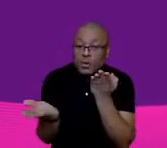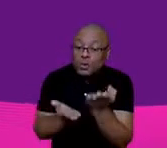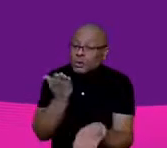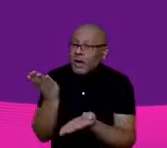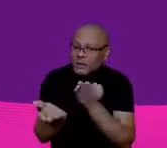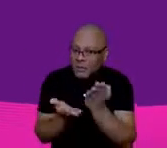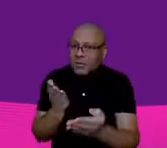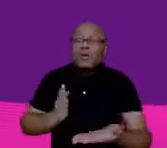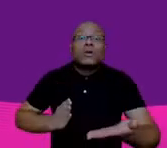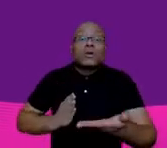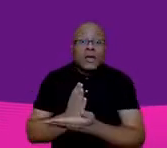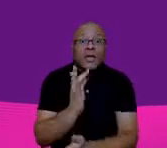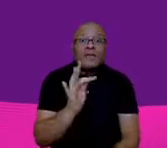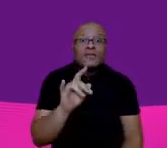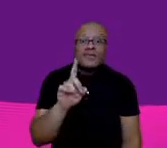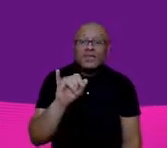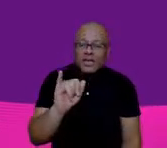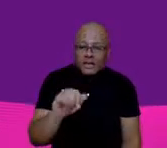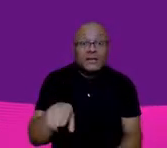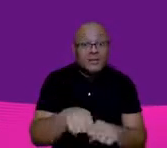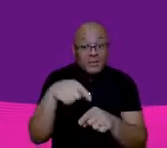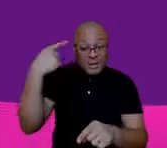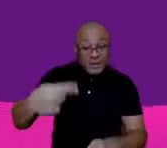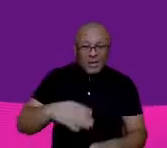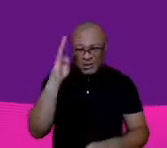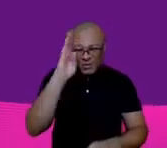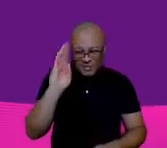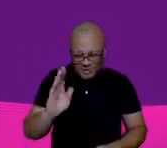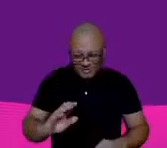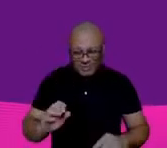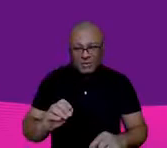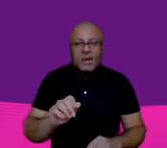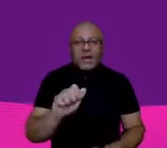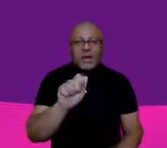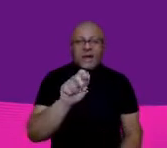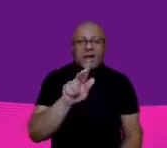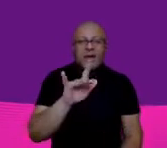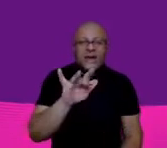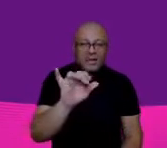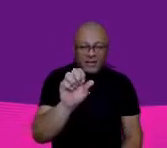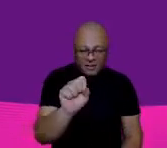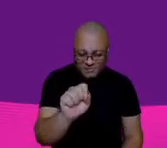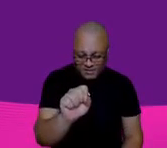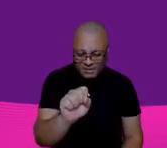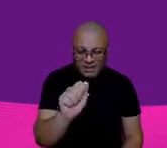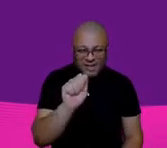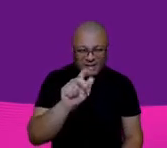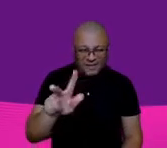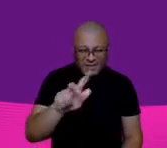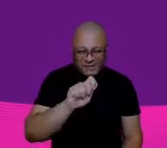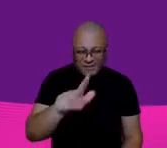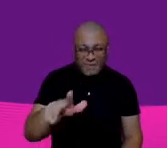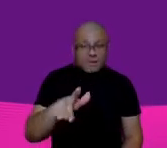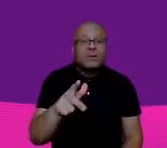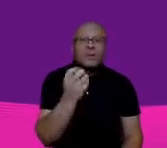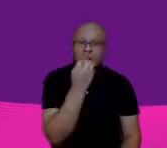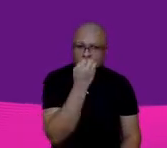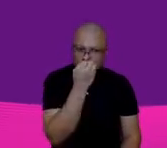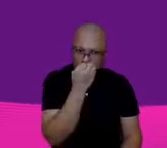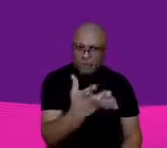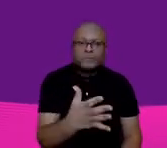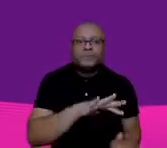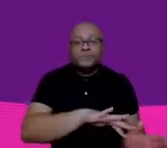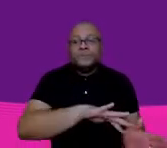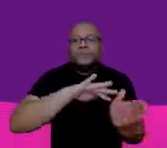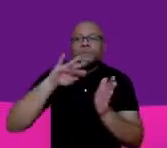FDA, pela Anvisa. O nível de evidência do DBS para Parkinson é o maior nível que tem, que é 1A. Bom,